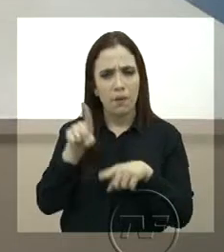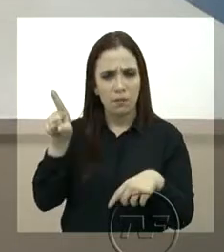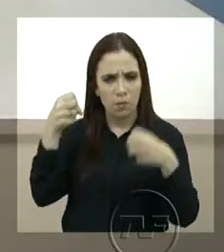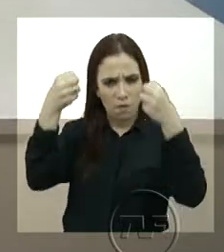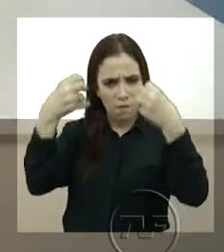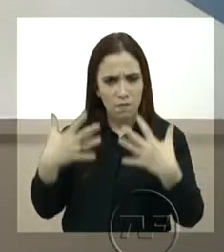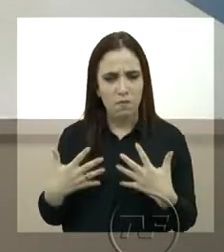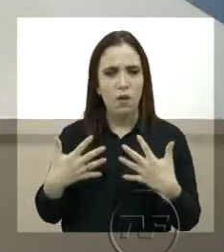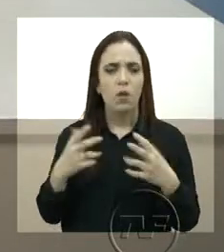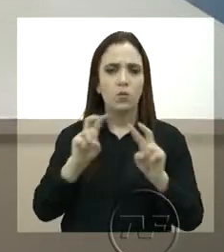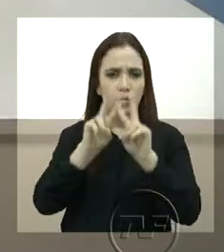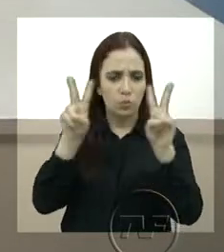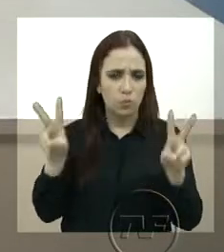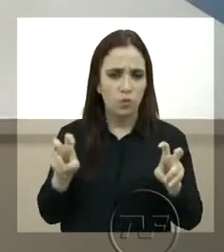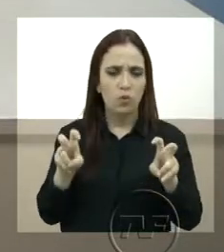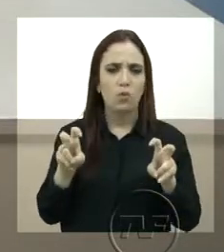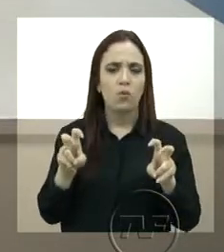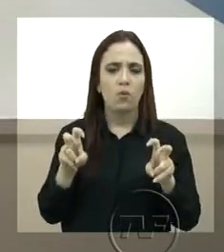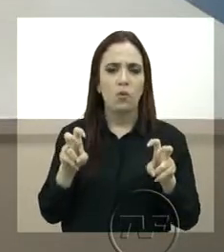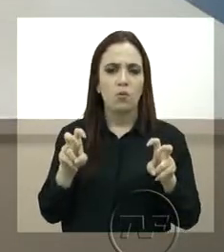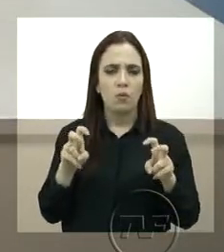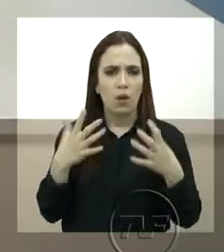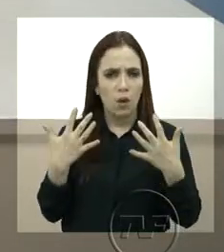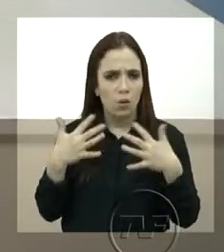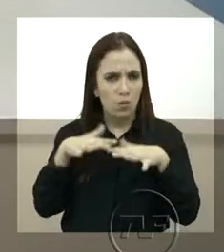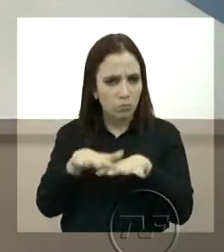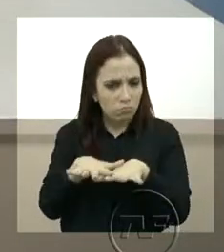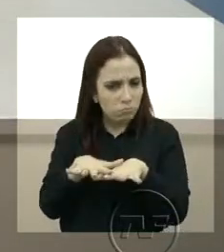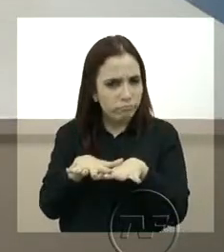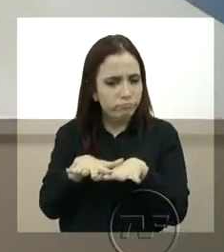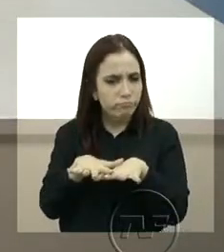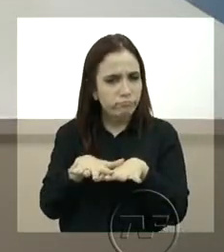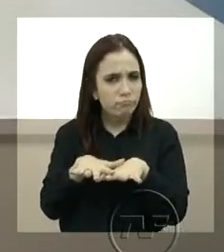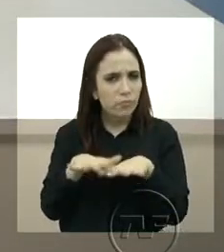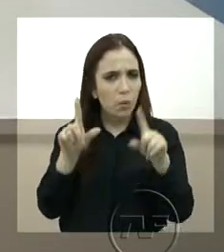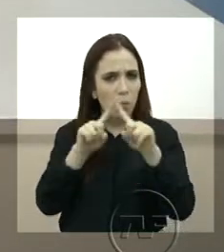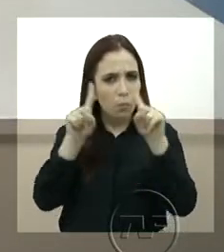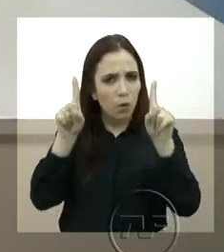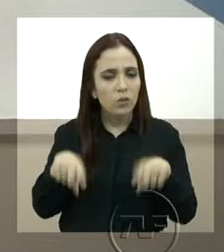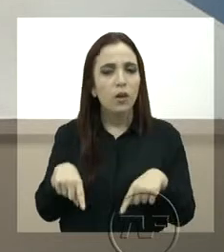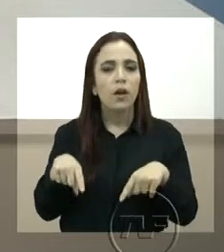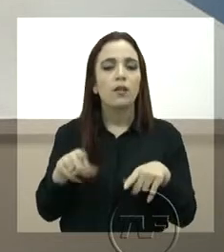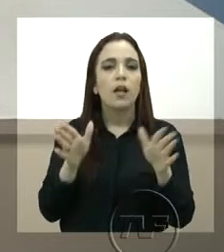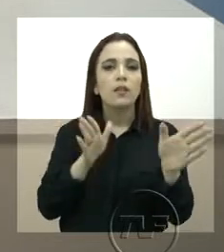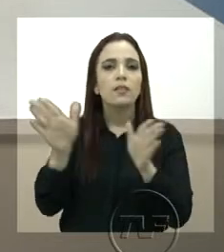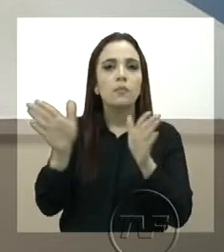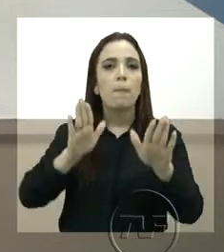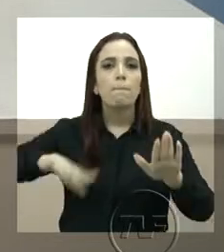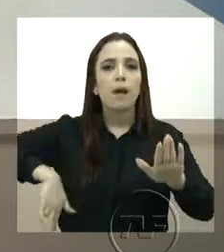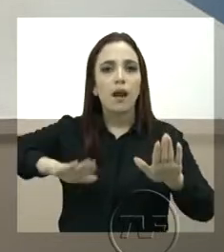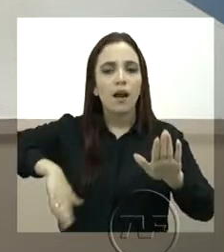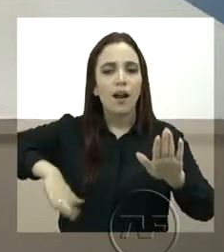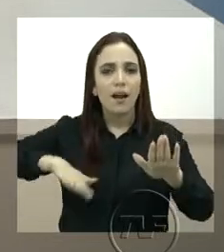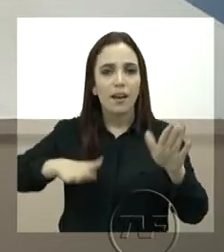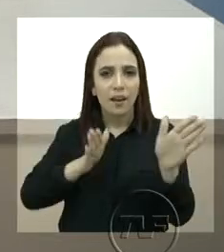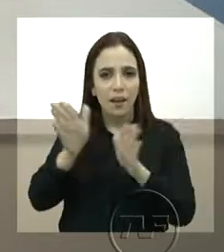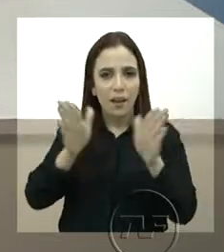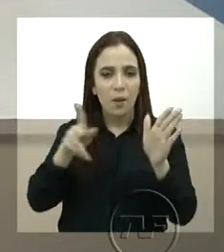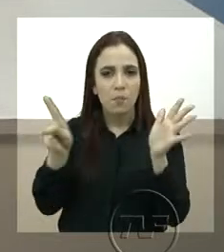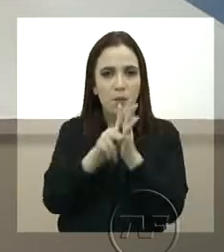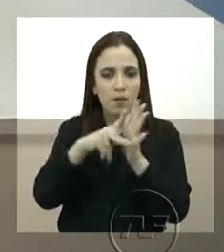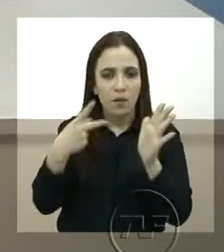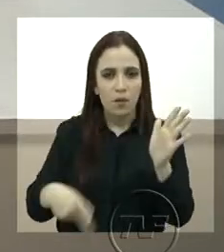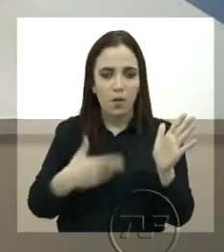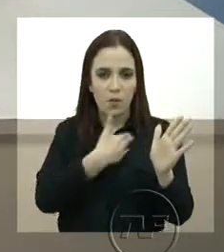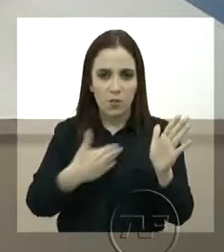questão da inclusão. O senhor pretende fortalecer ainda mais a inclusão no projeto Praia Acessível, o projeto originário do governo do estado.